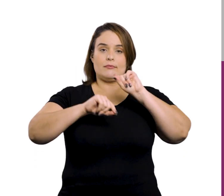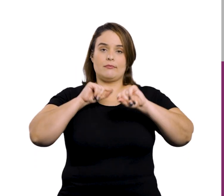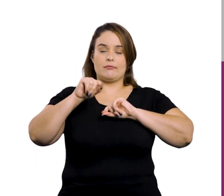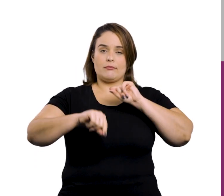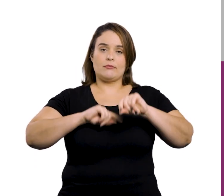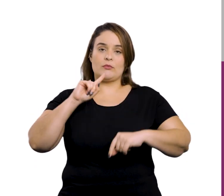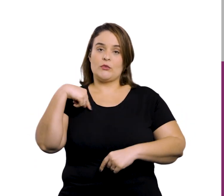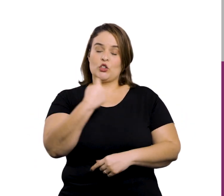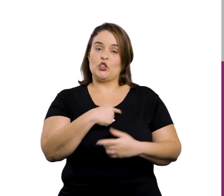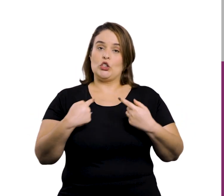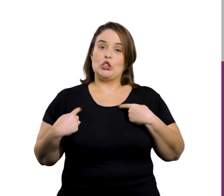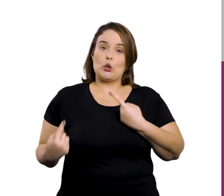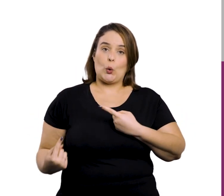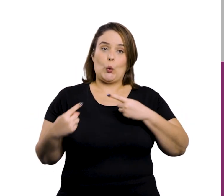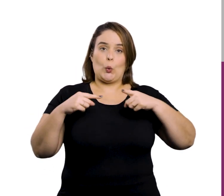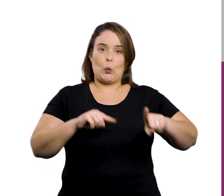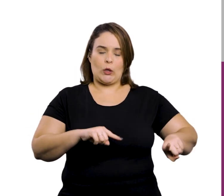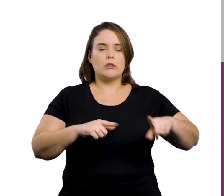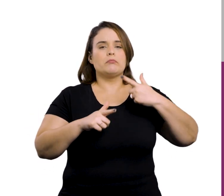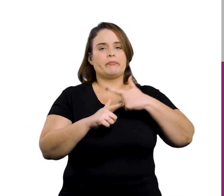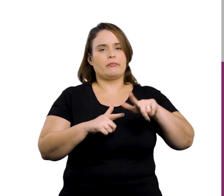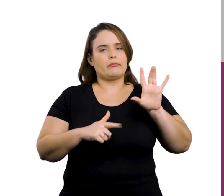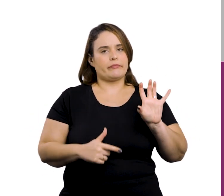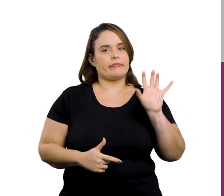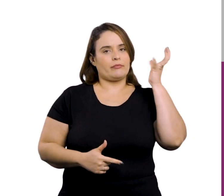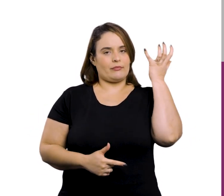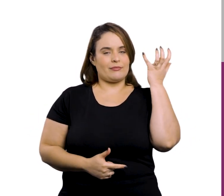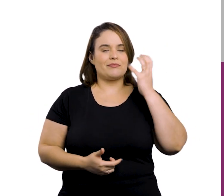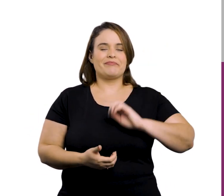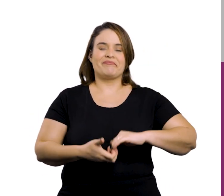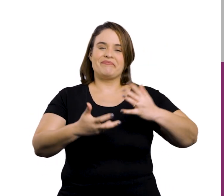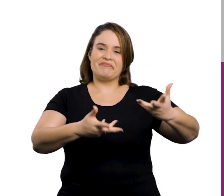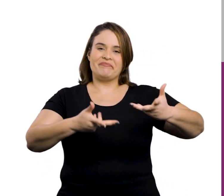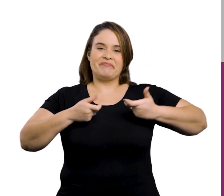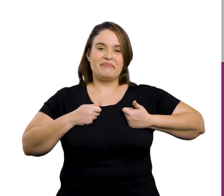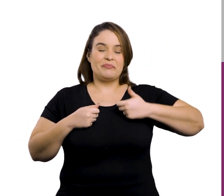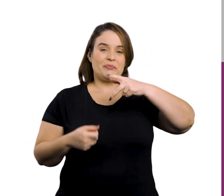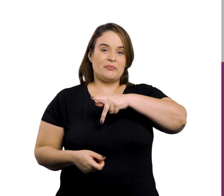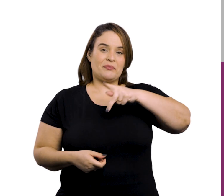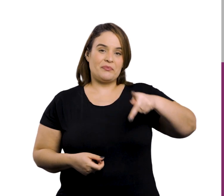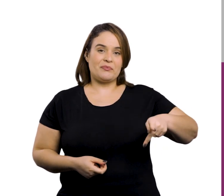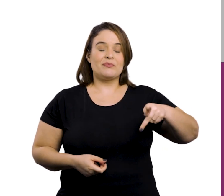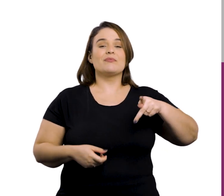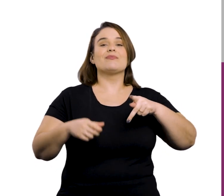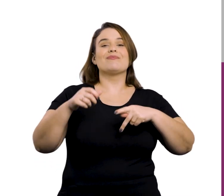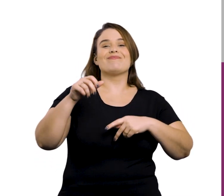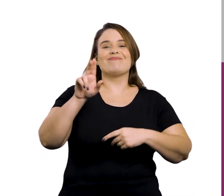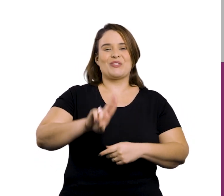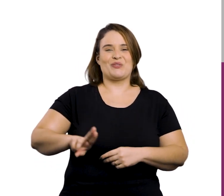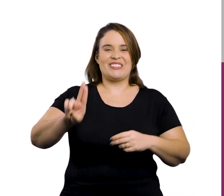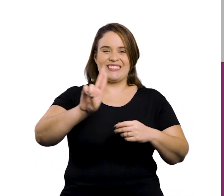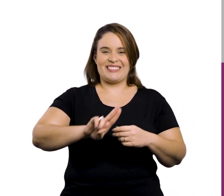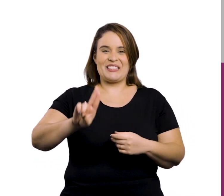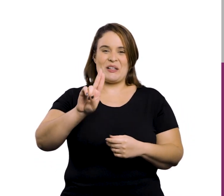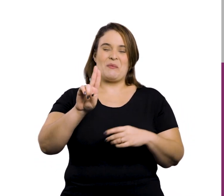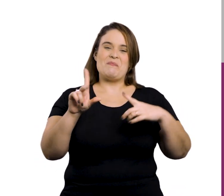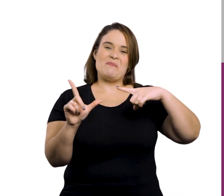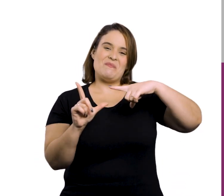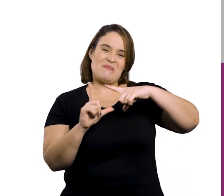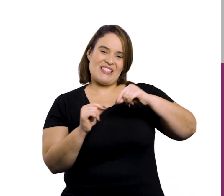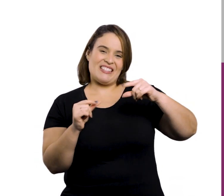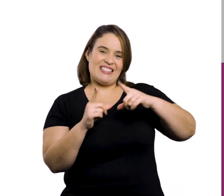motivos pelos quais somos contra a solução da militarização, convidamos a professora da Universidade de Brasília,